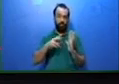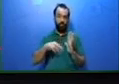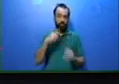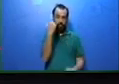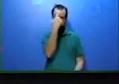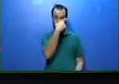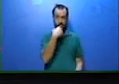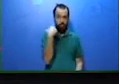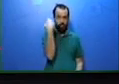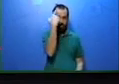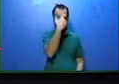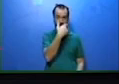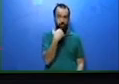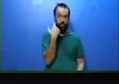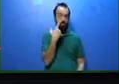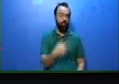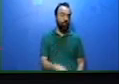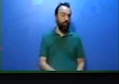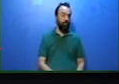expressão facial.